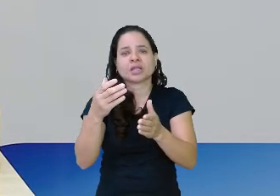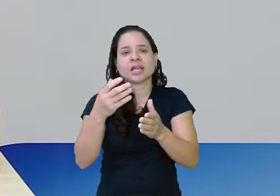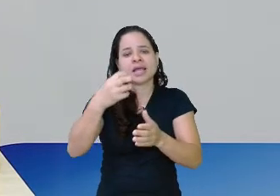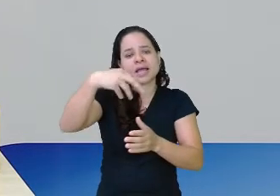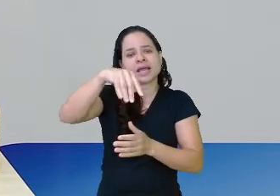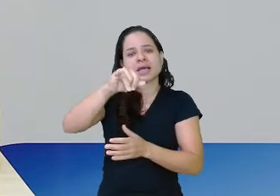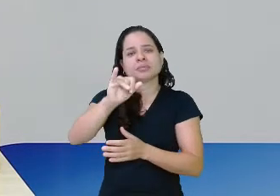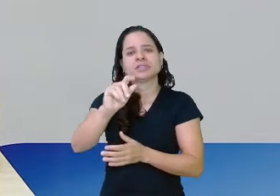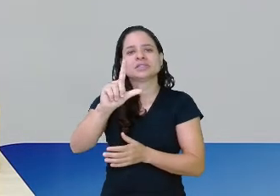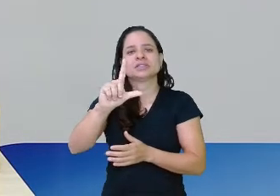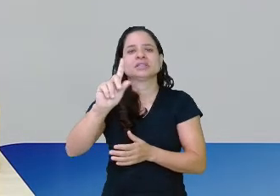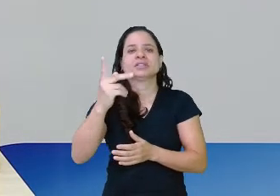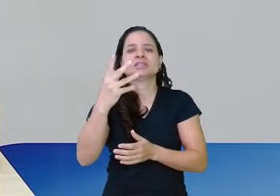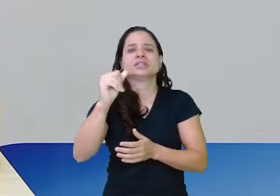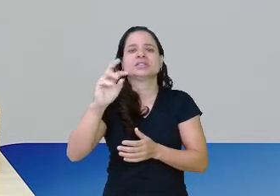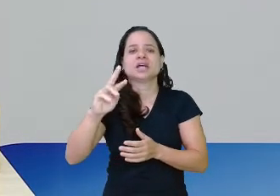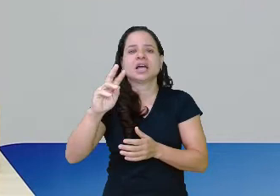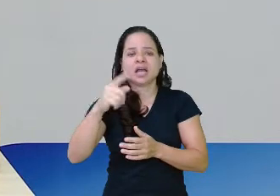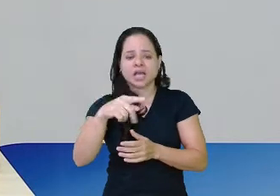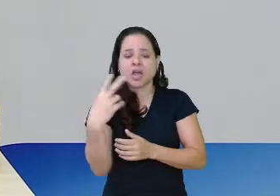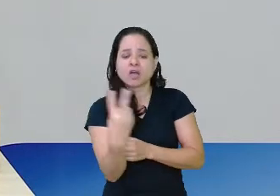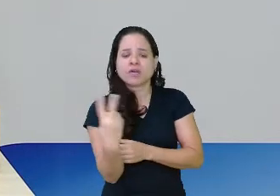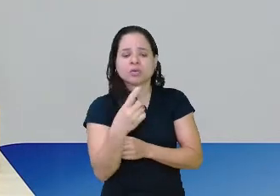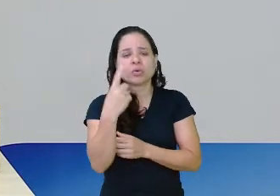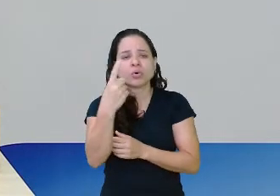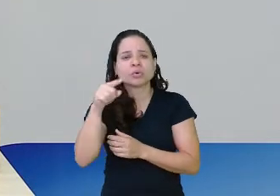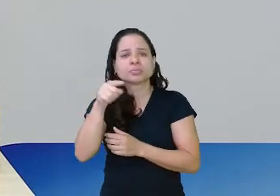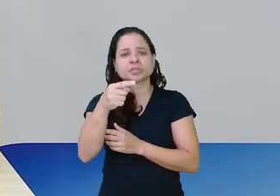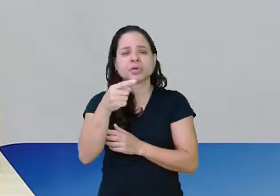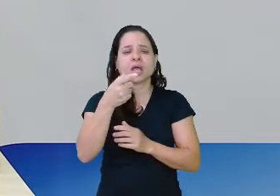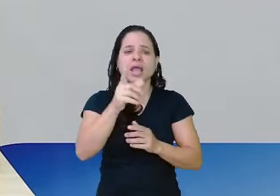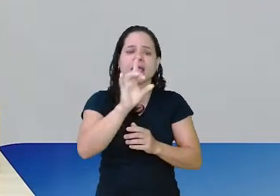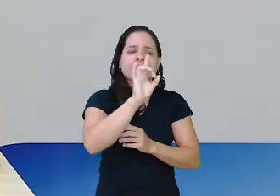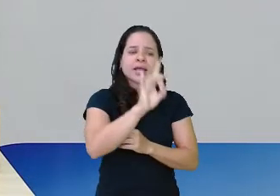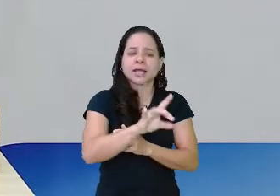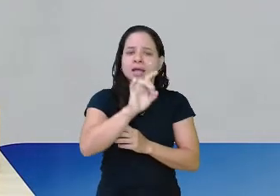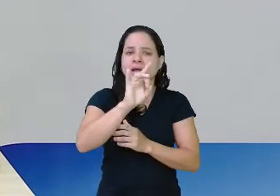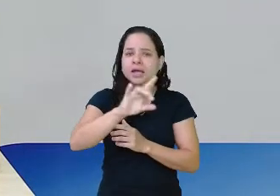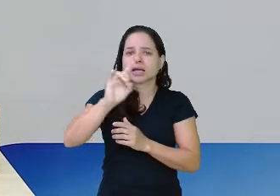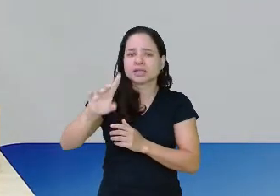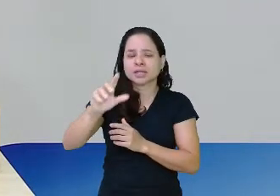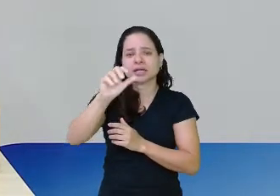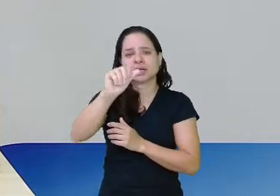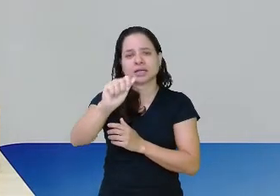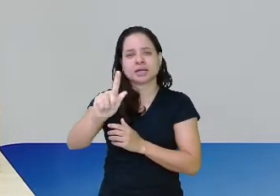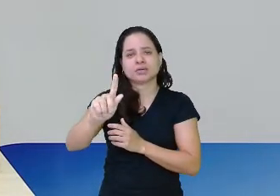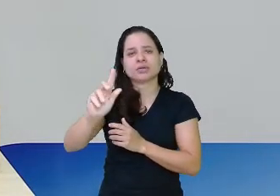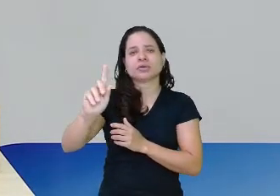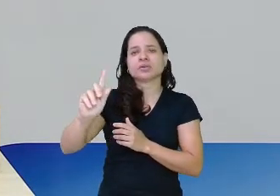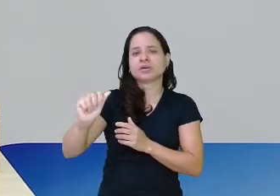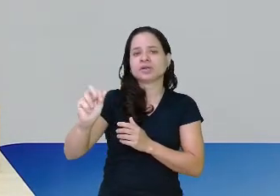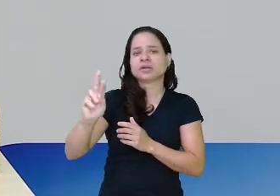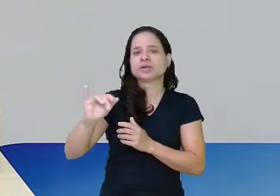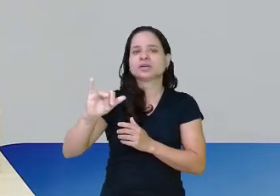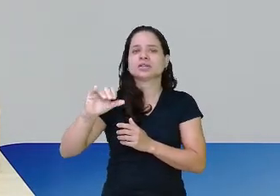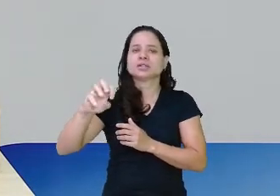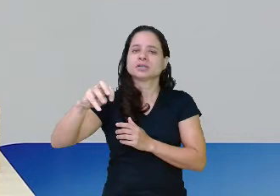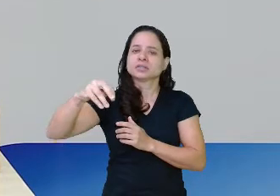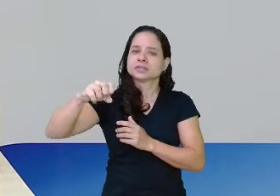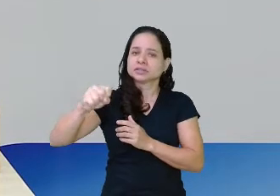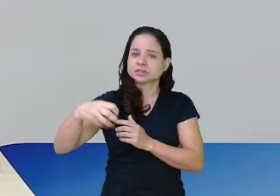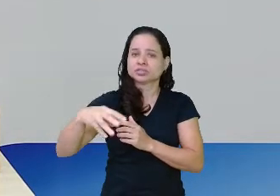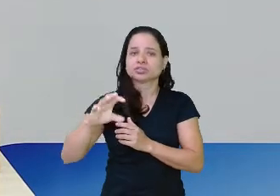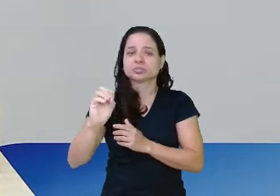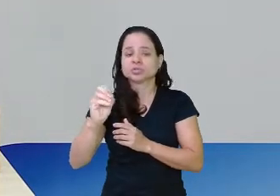vai valer 1000. Então, a cada algarismo que eu tenho em